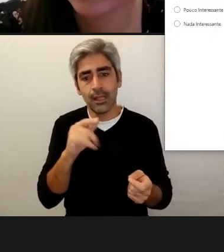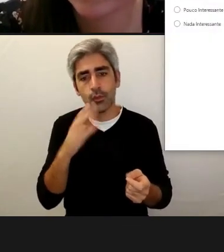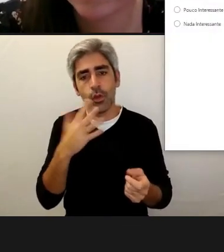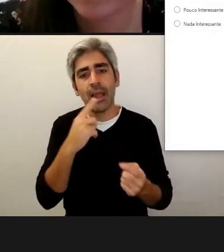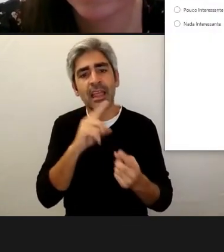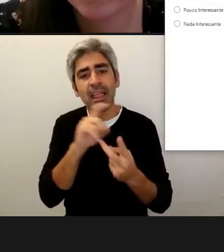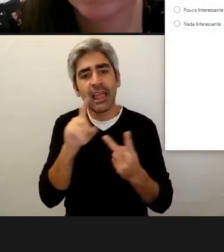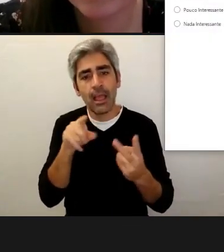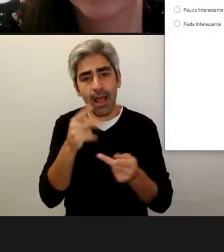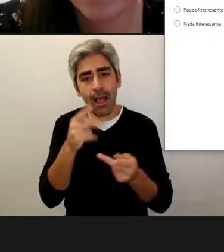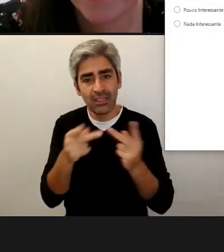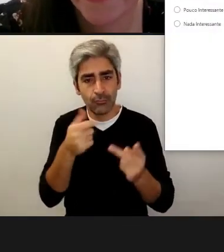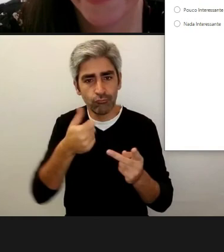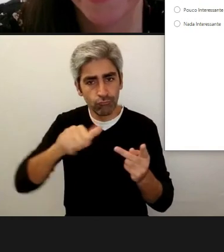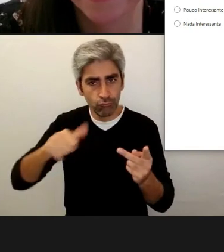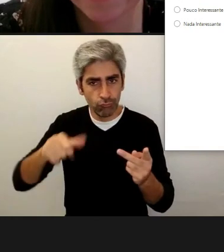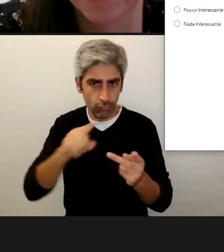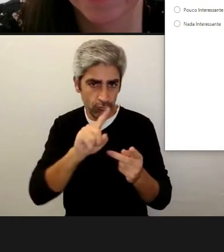desta conferência.